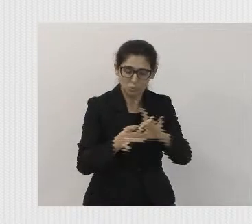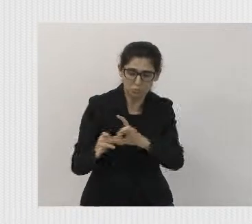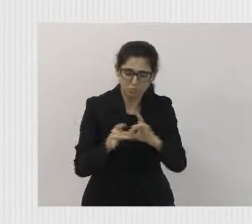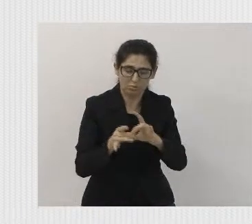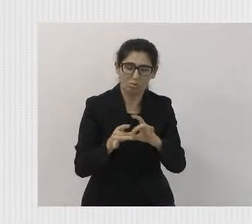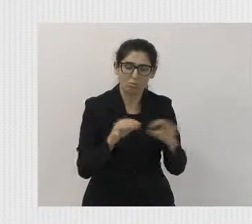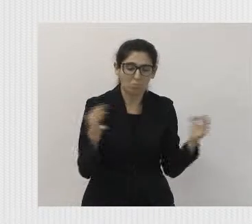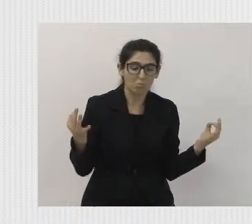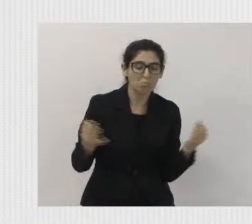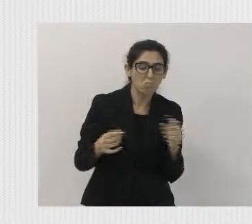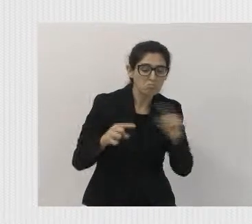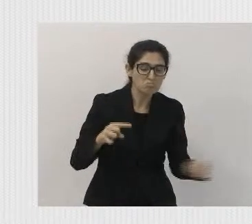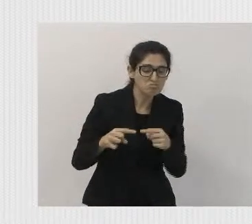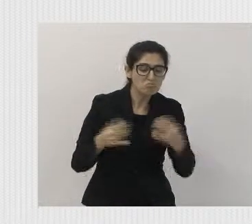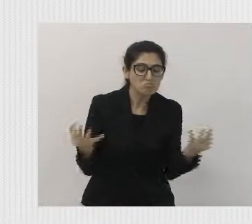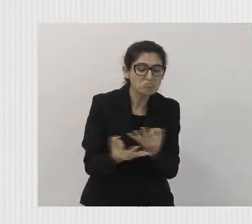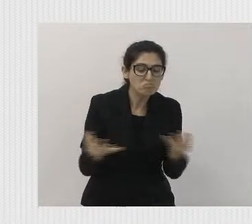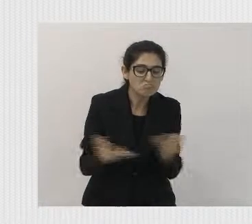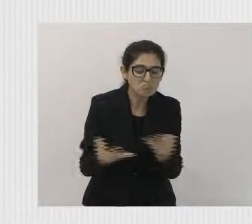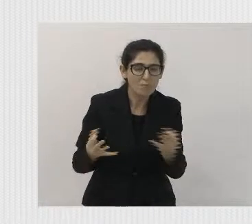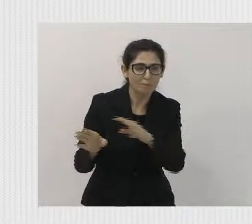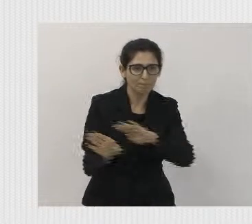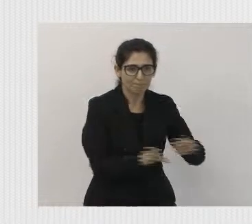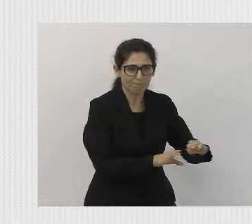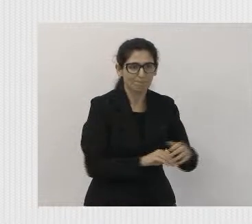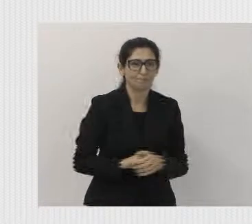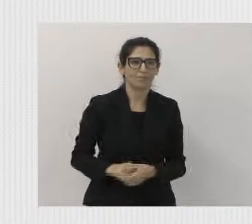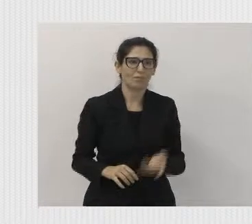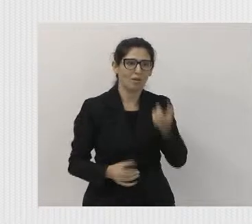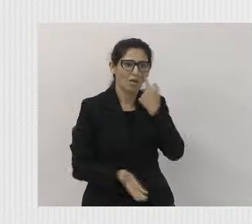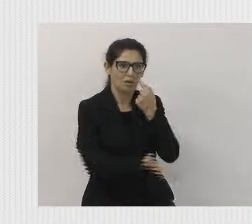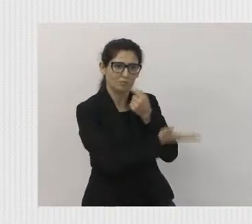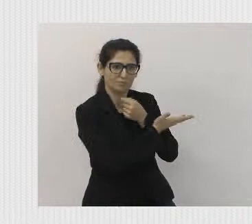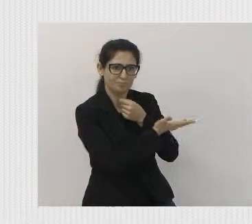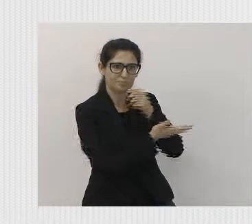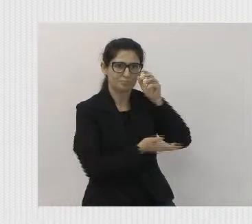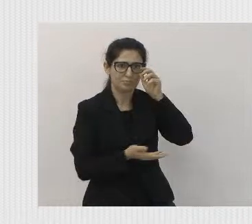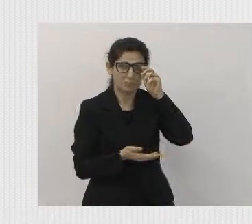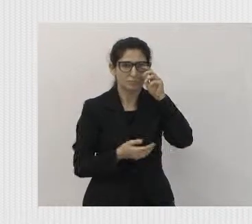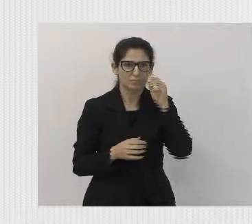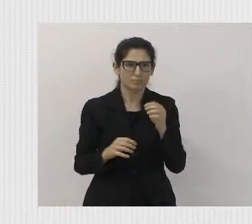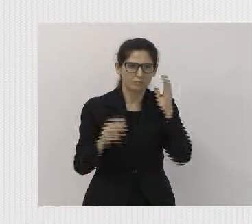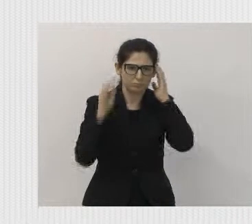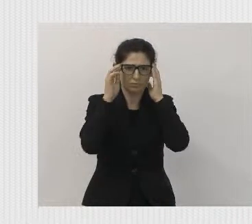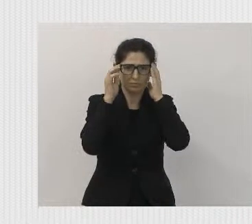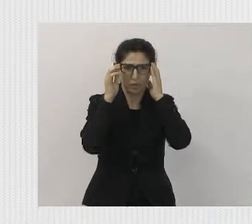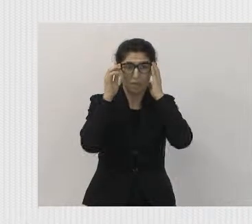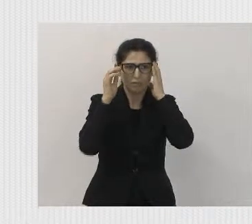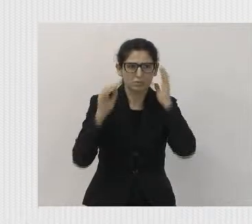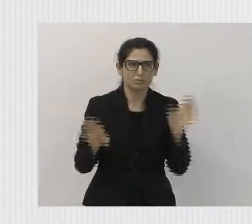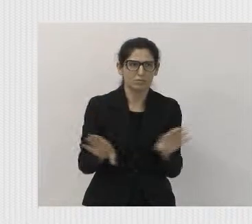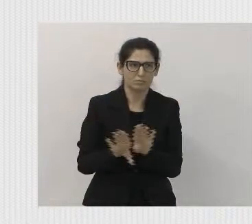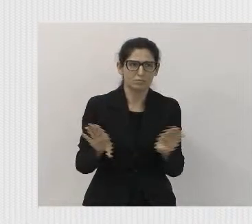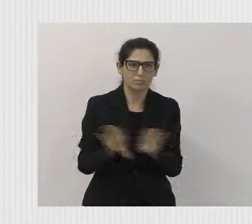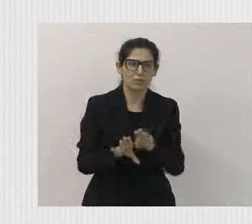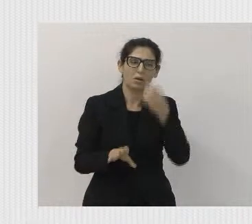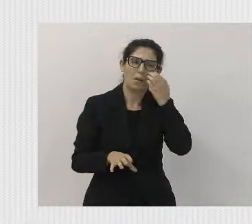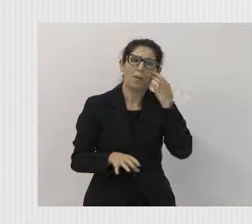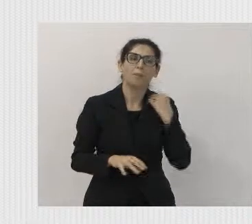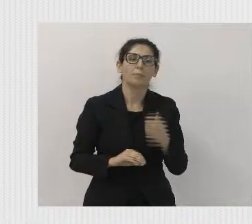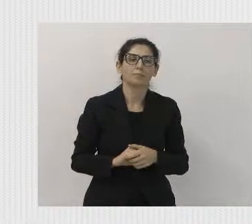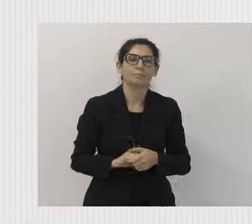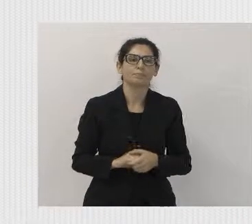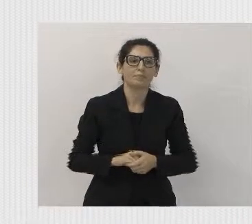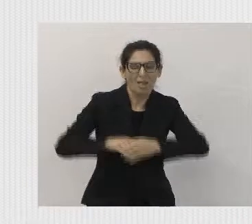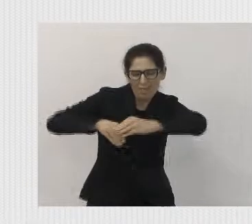Fiscalizando as obras de saneamento. Então, ali a gente está vendo aquelas imagens que futuramente serão... não veremos mais essa parte